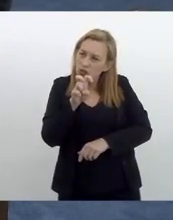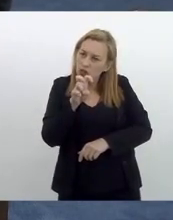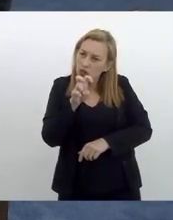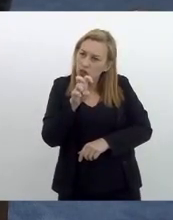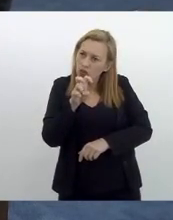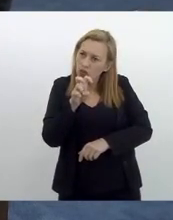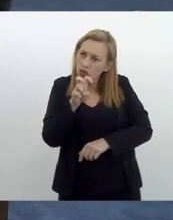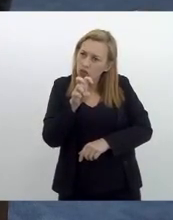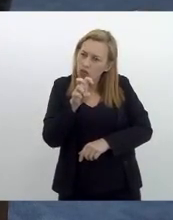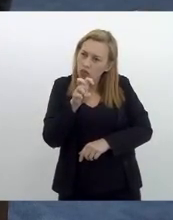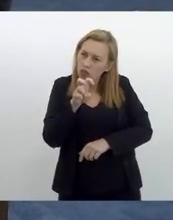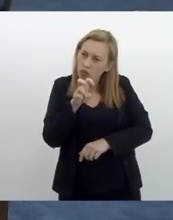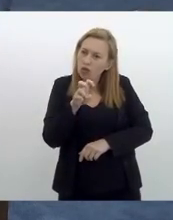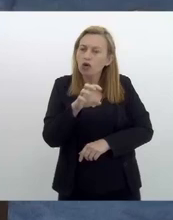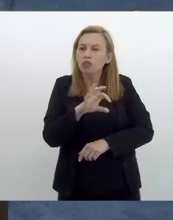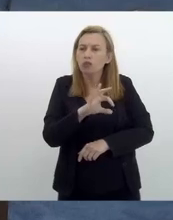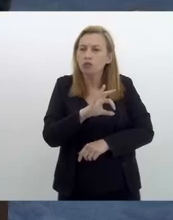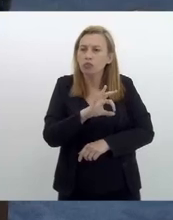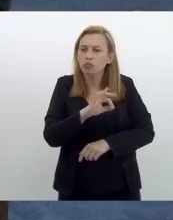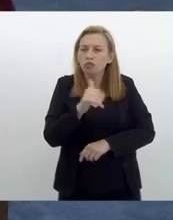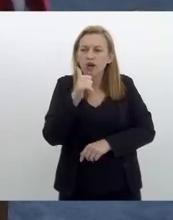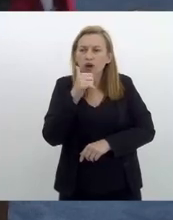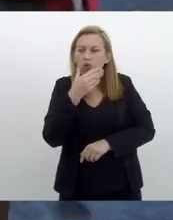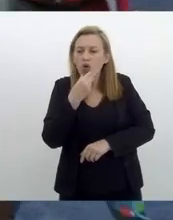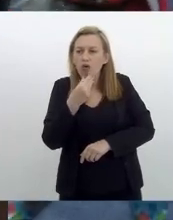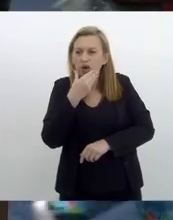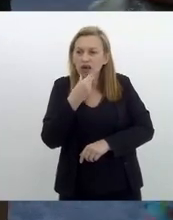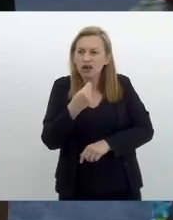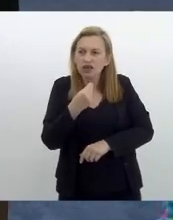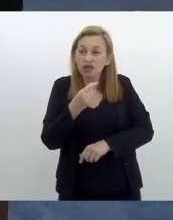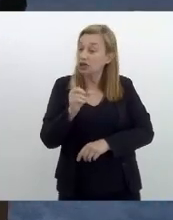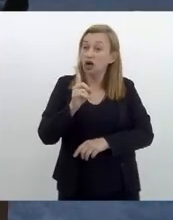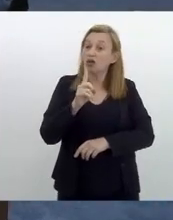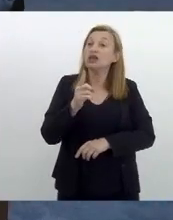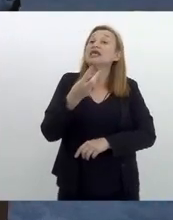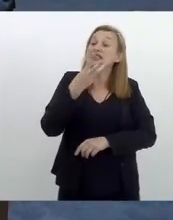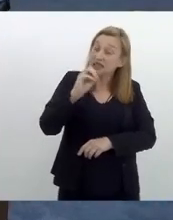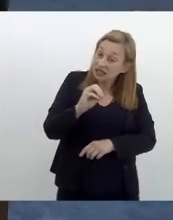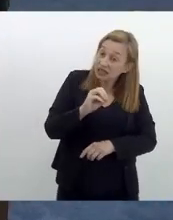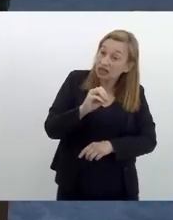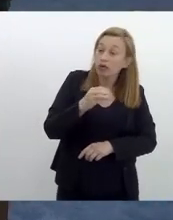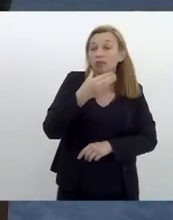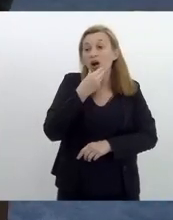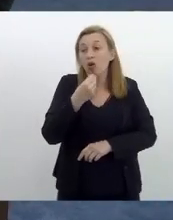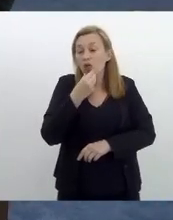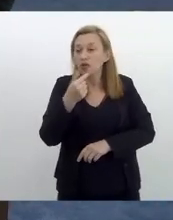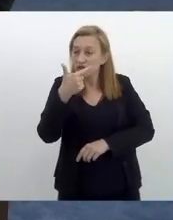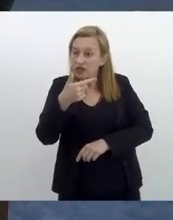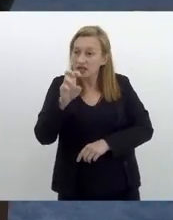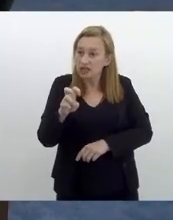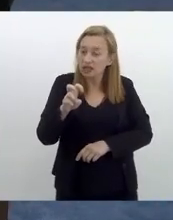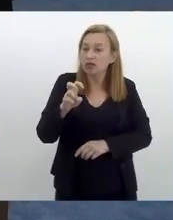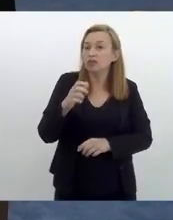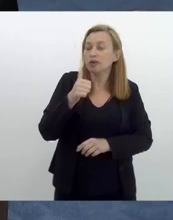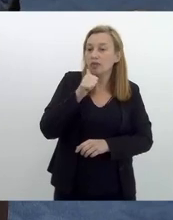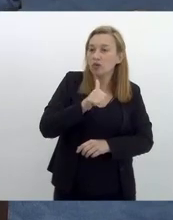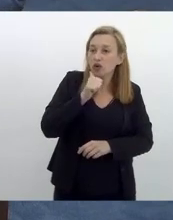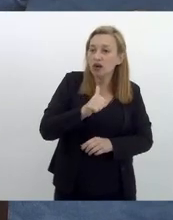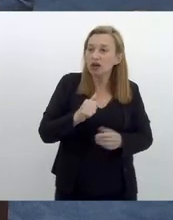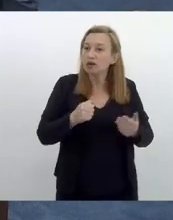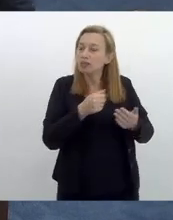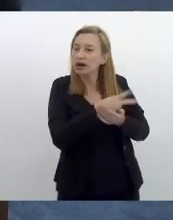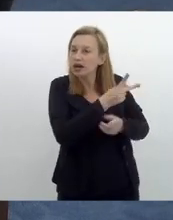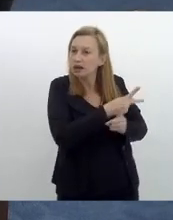para policial para homem não 30 para homem 25 para mulher 20 anos de contribuição uma